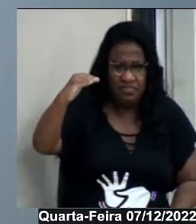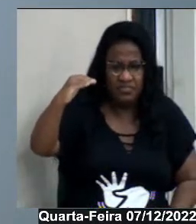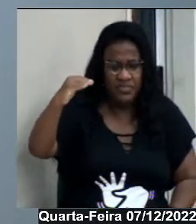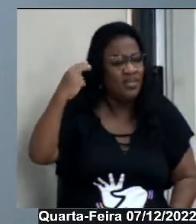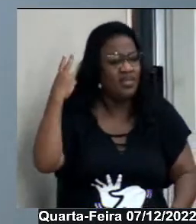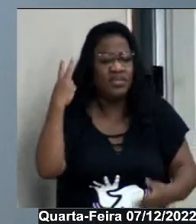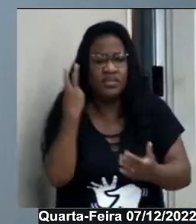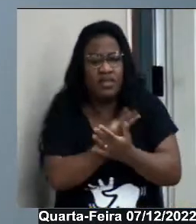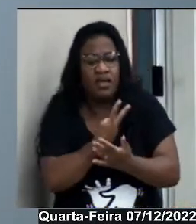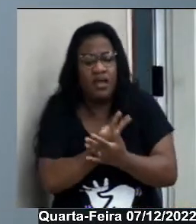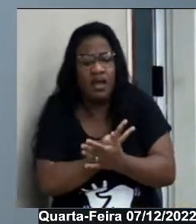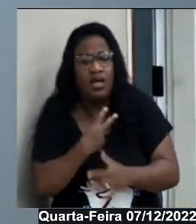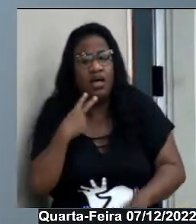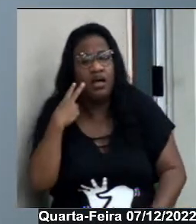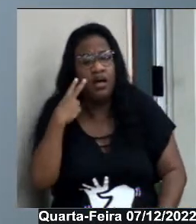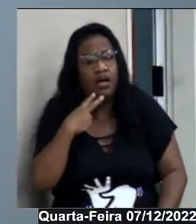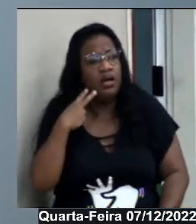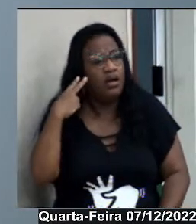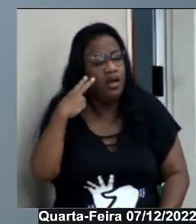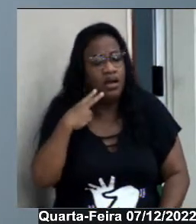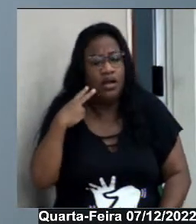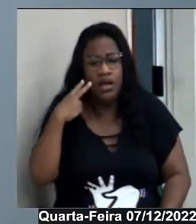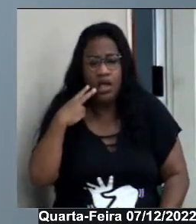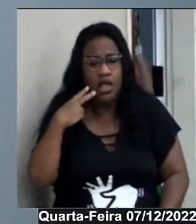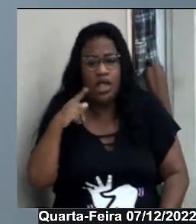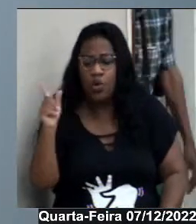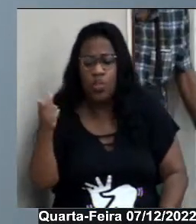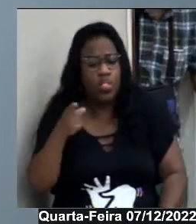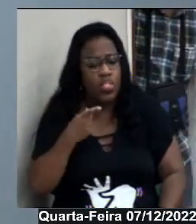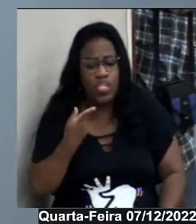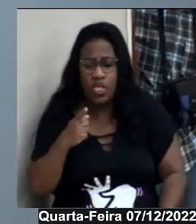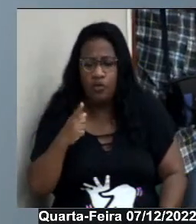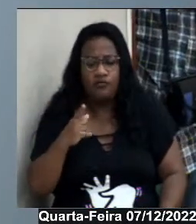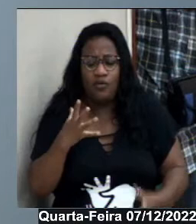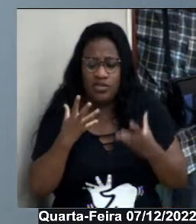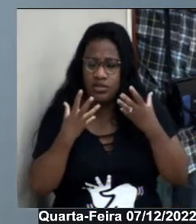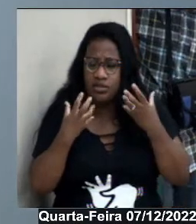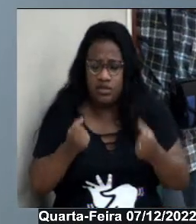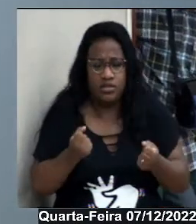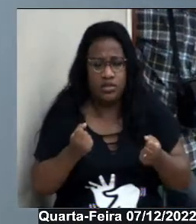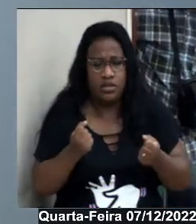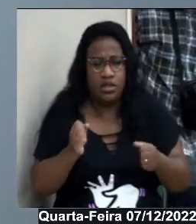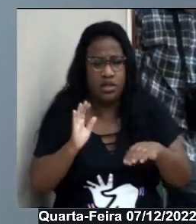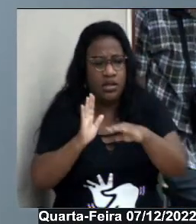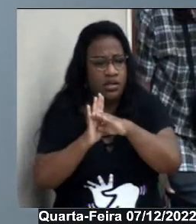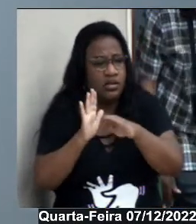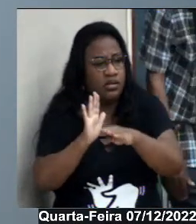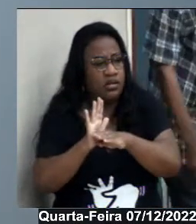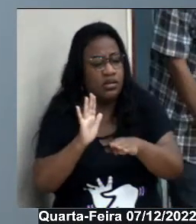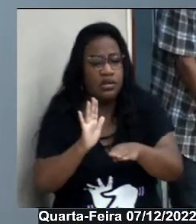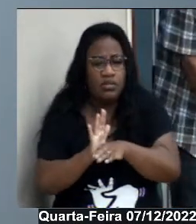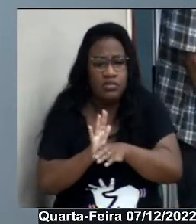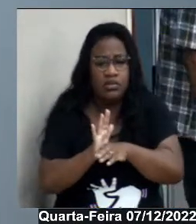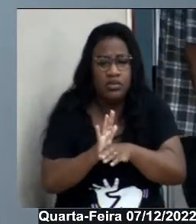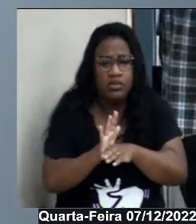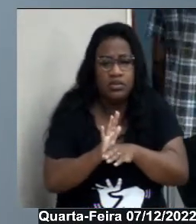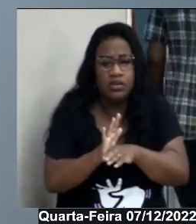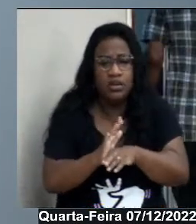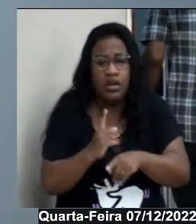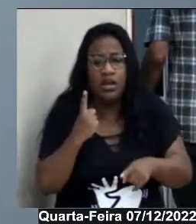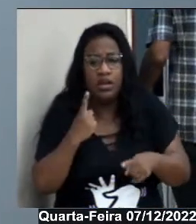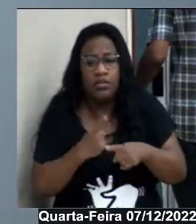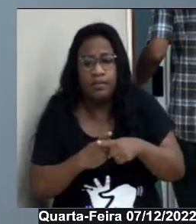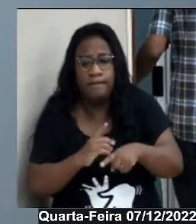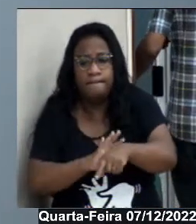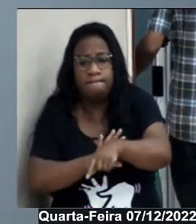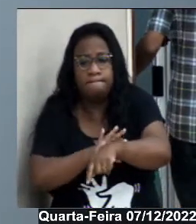Isso é um absurdo, vereadores. Eu não vou votar um projeto desse, um negócio ridículo. Porque isso aqui vai desmotivar toda